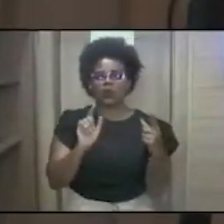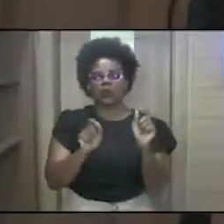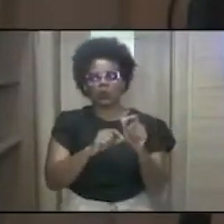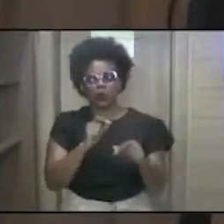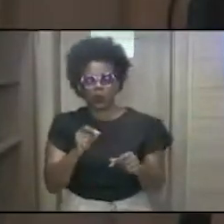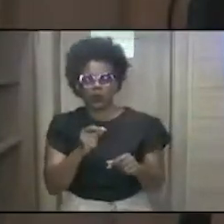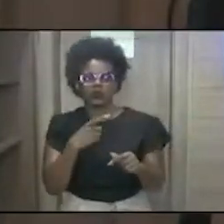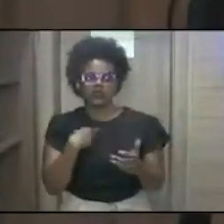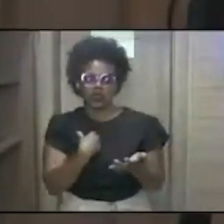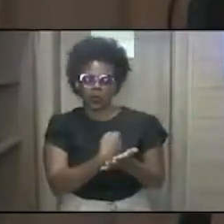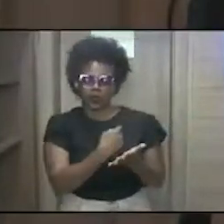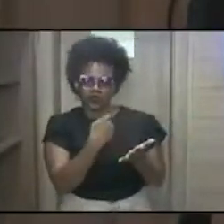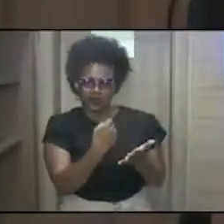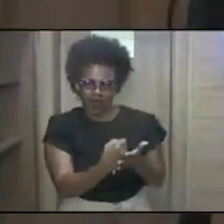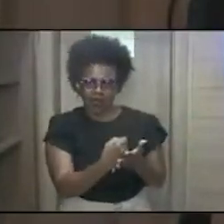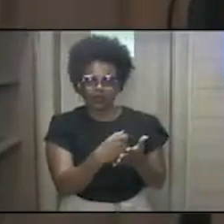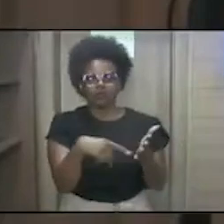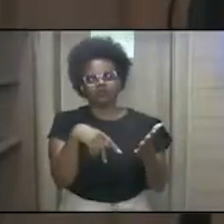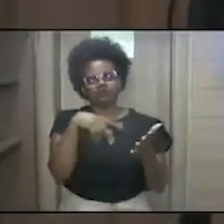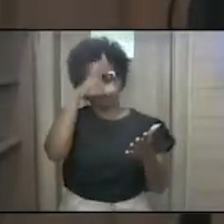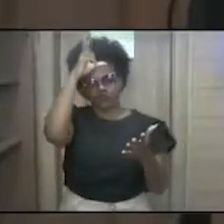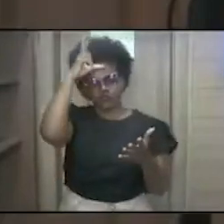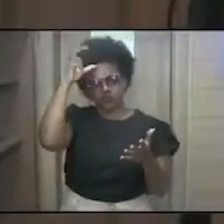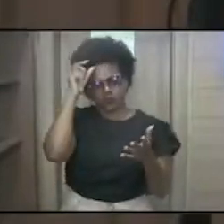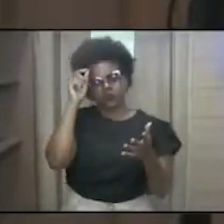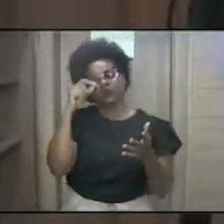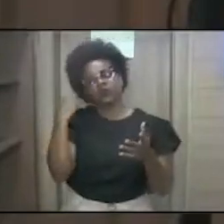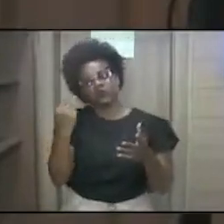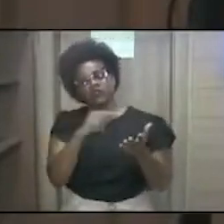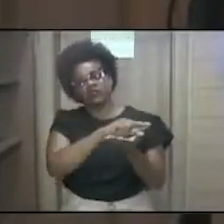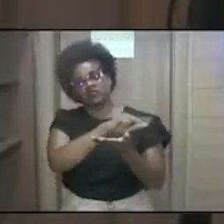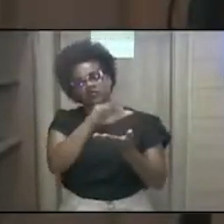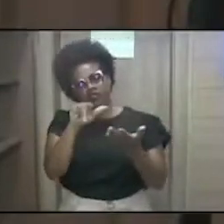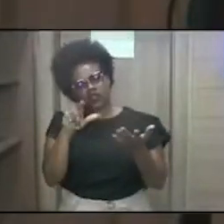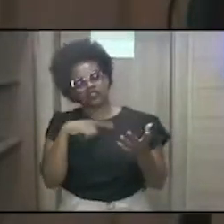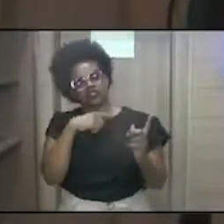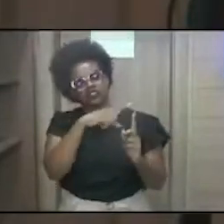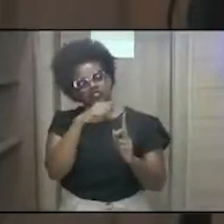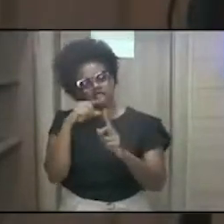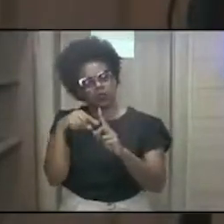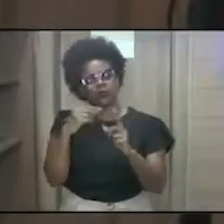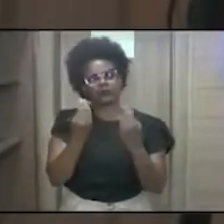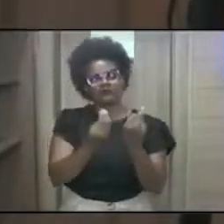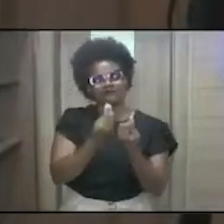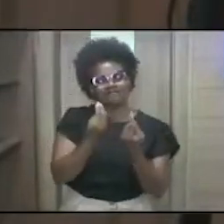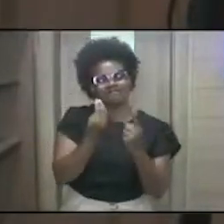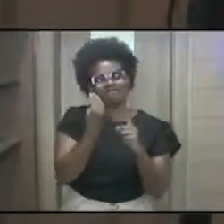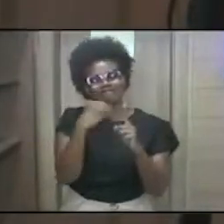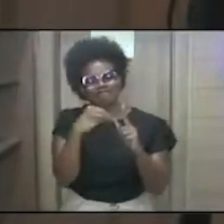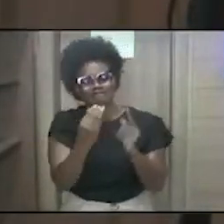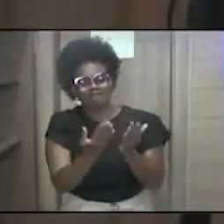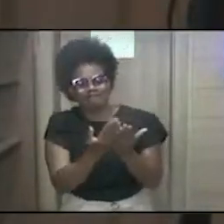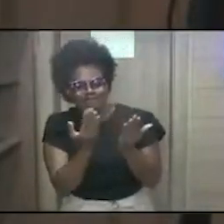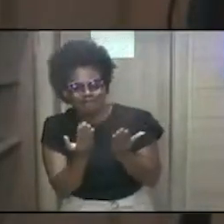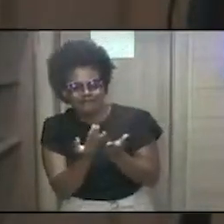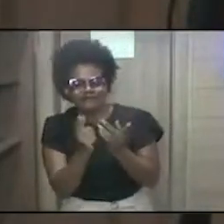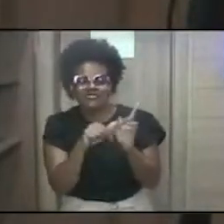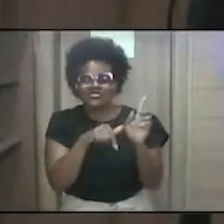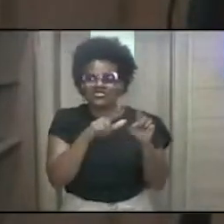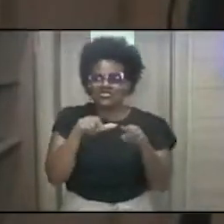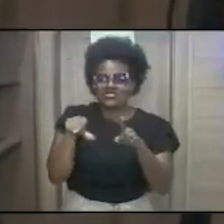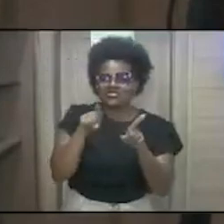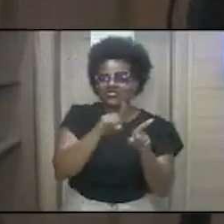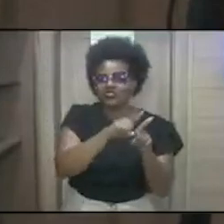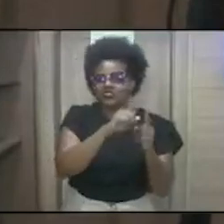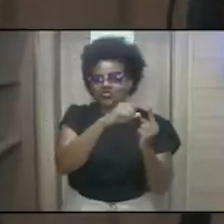consórcio intermunicipal. A gente buscou também contemplar, né, diferentes índices de vulnerabilidade social, diferentes níveis de cobertura de equipe